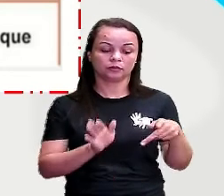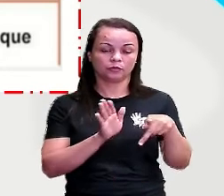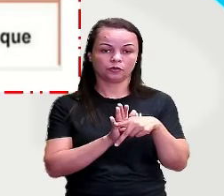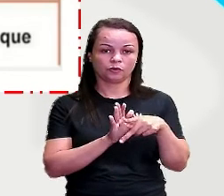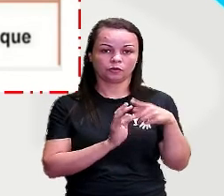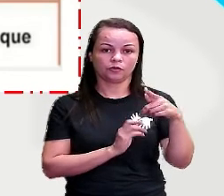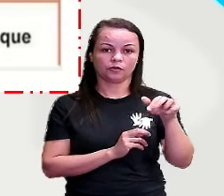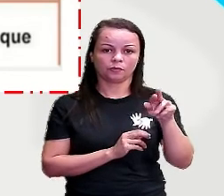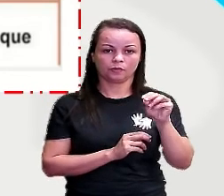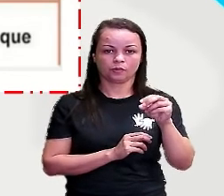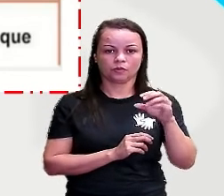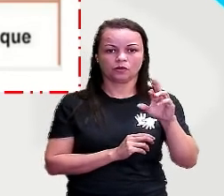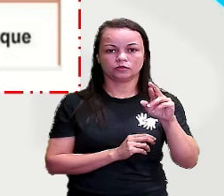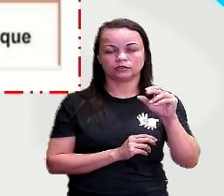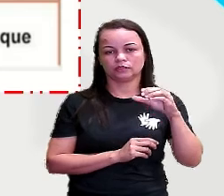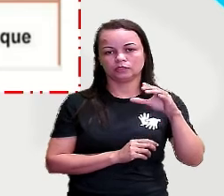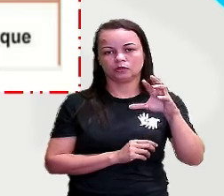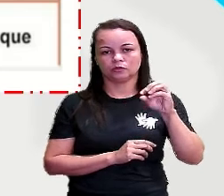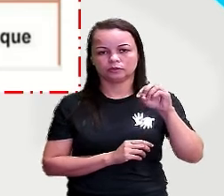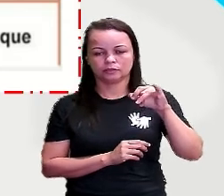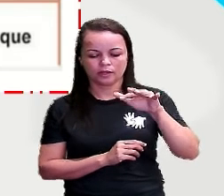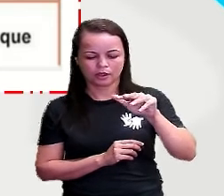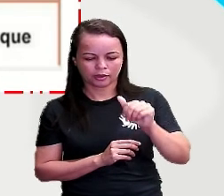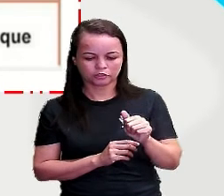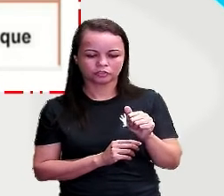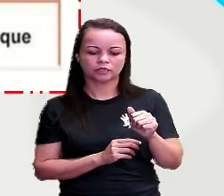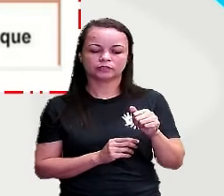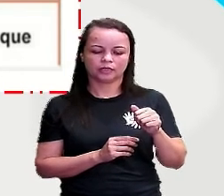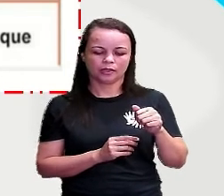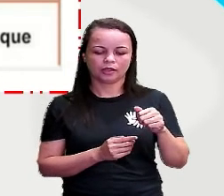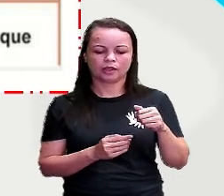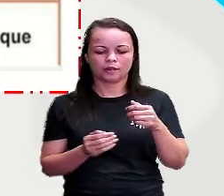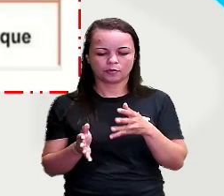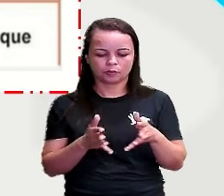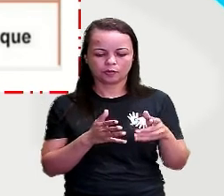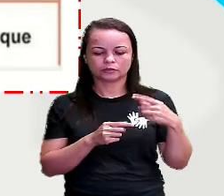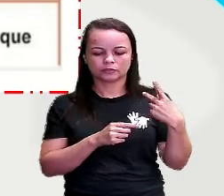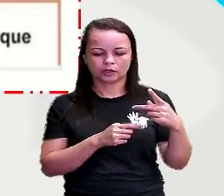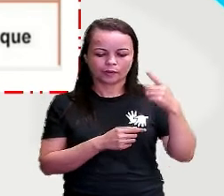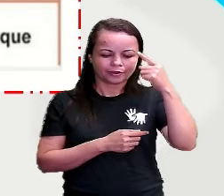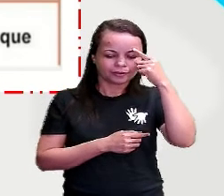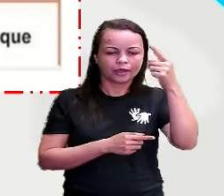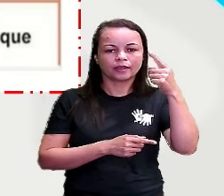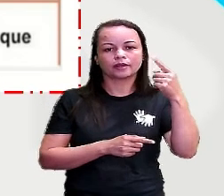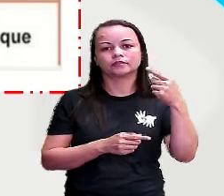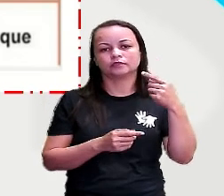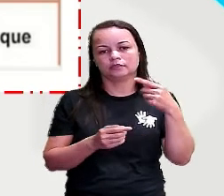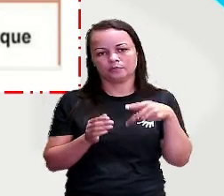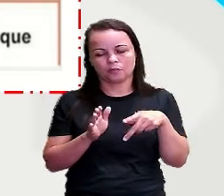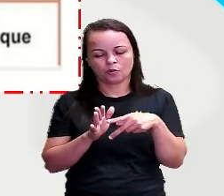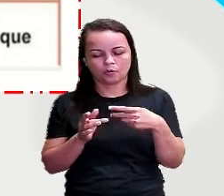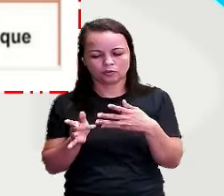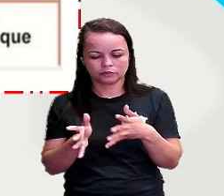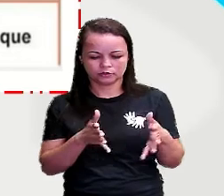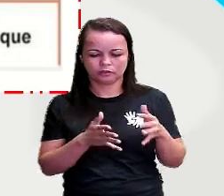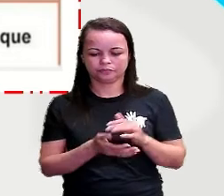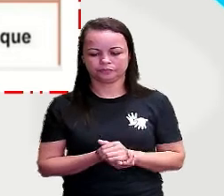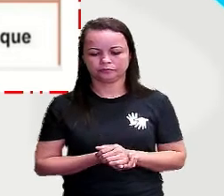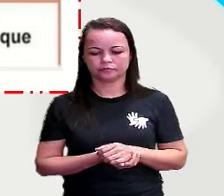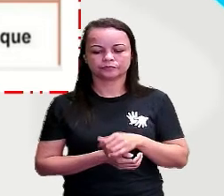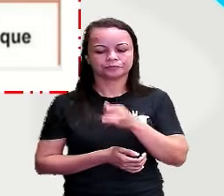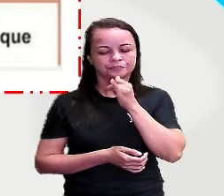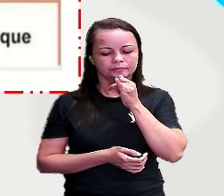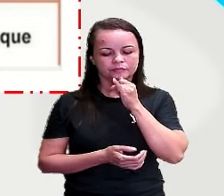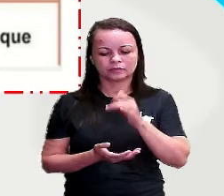proporção que, a medida que. Então, ideia de proporção. As luzes se acendiam à medida que